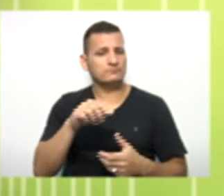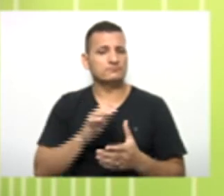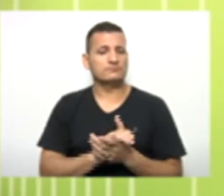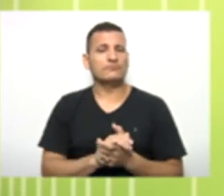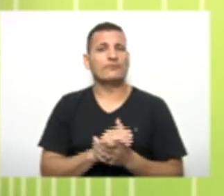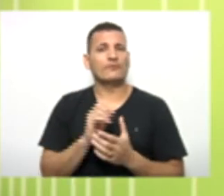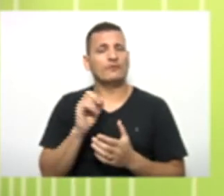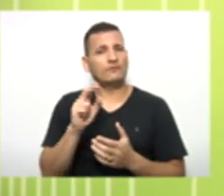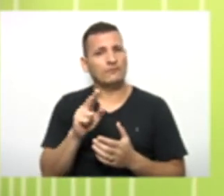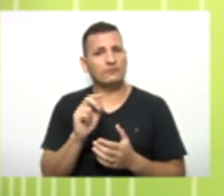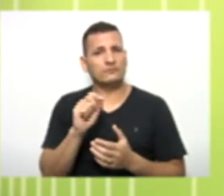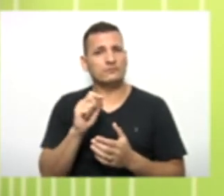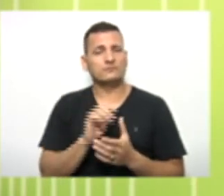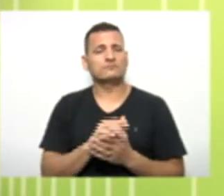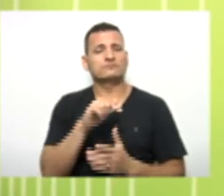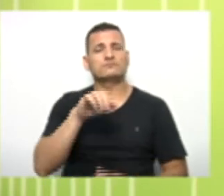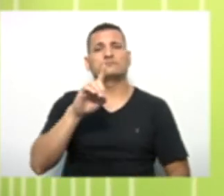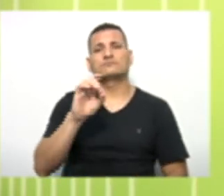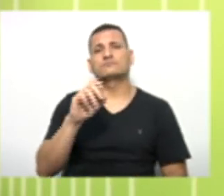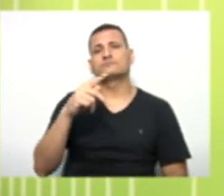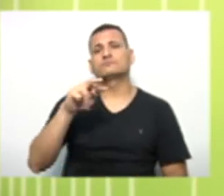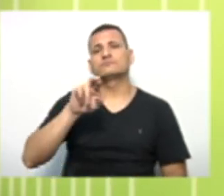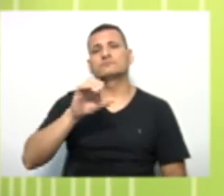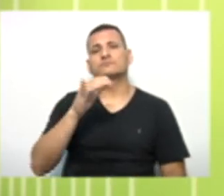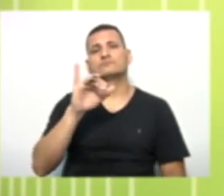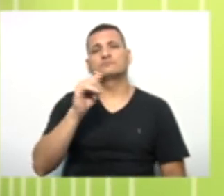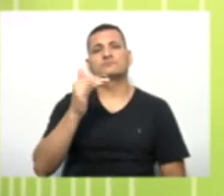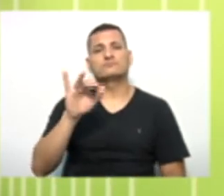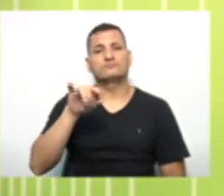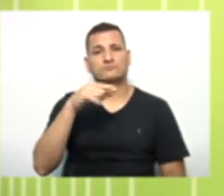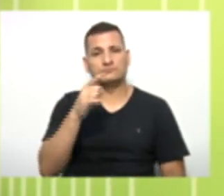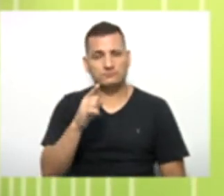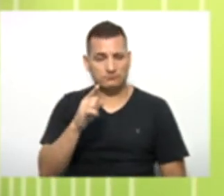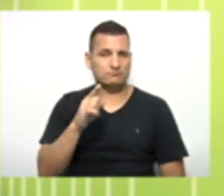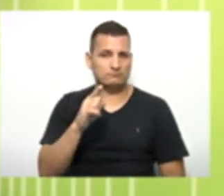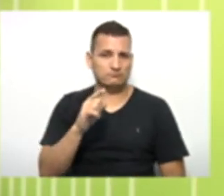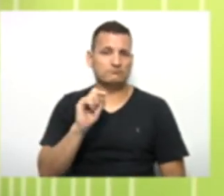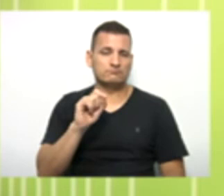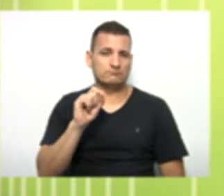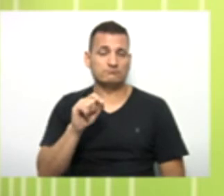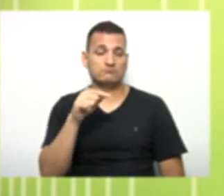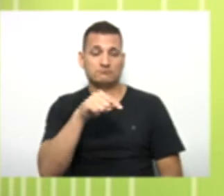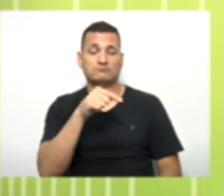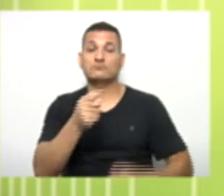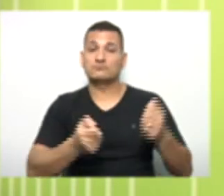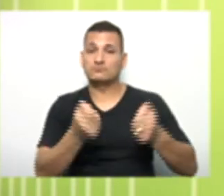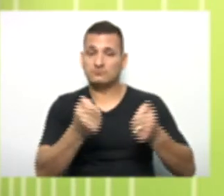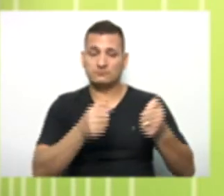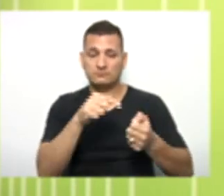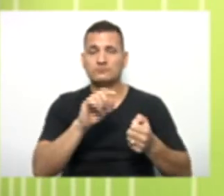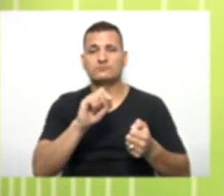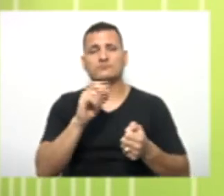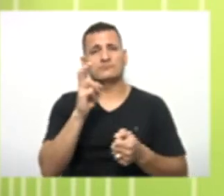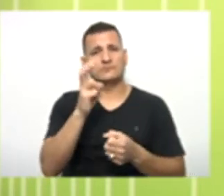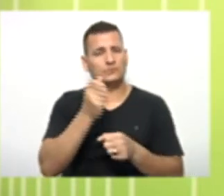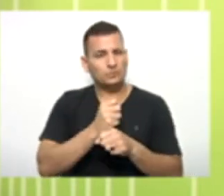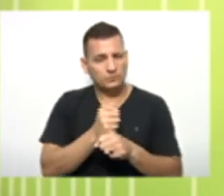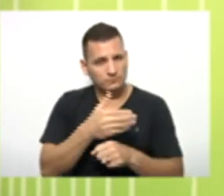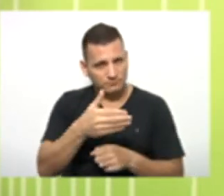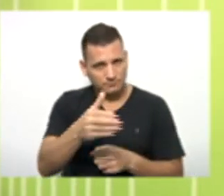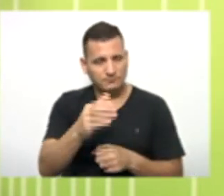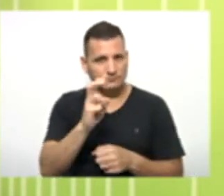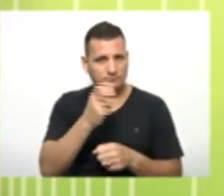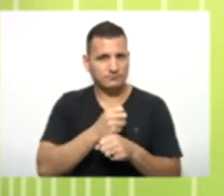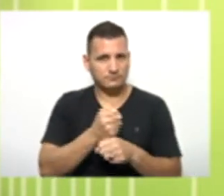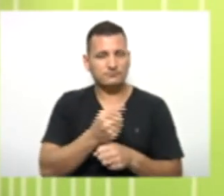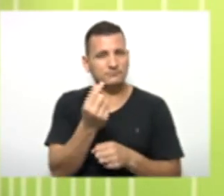uma despesa de depreciação anualmente para esse veículo, para que no final de 5 anos, com aquele, é tipo